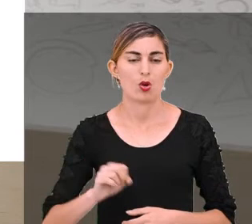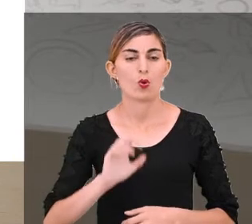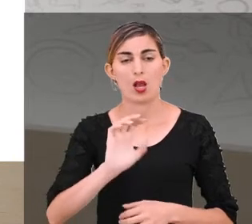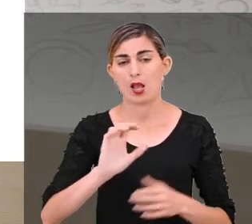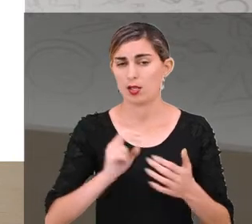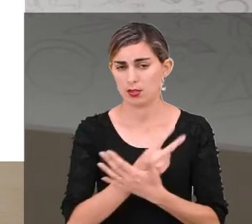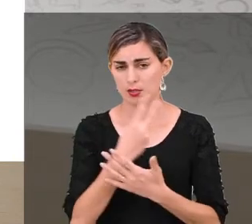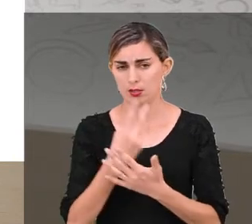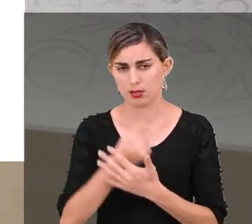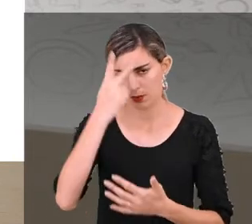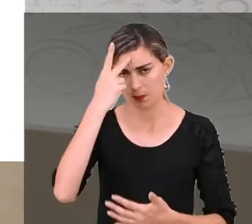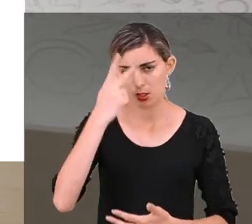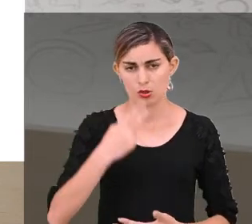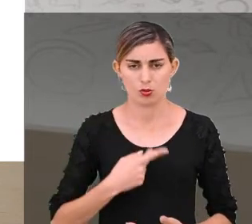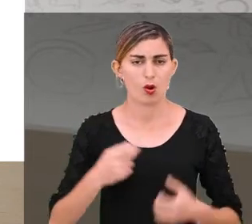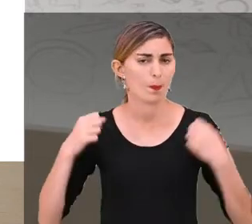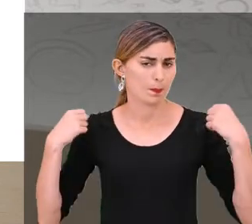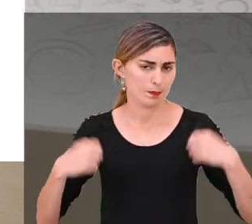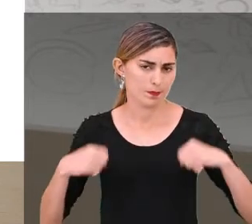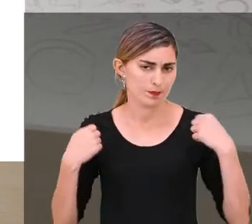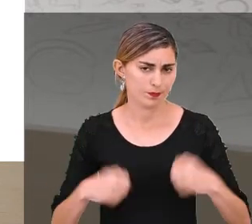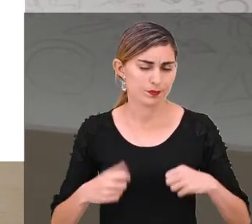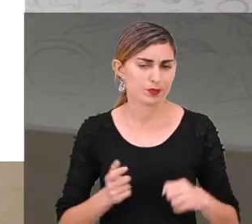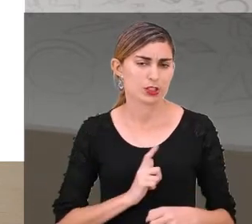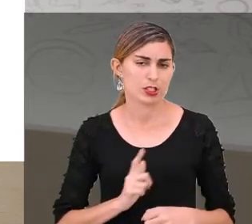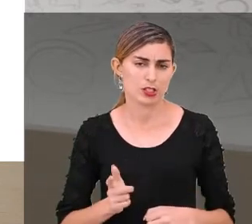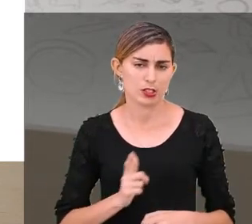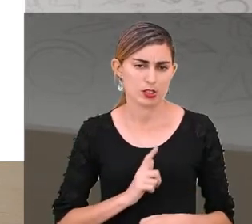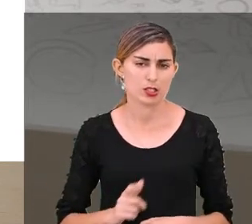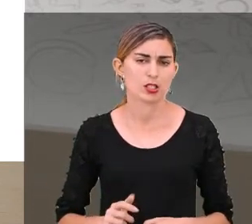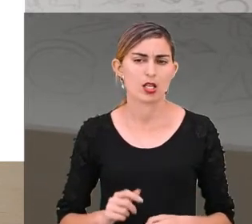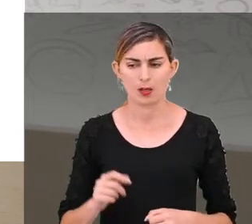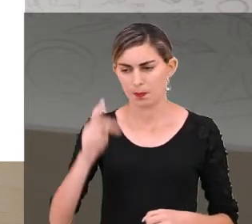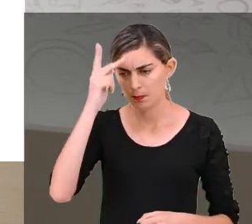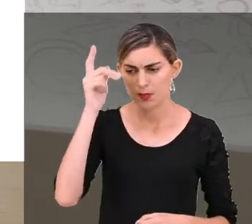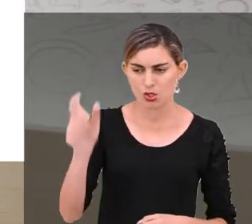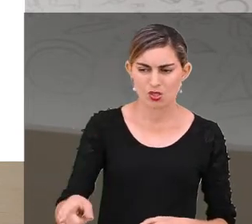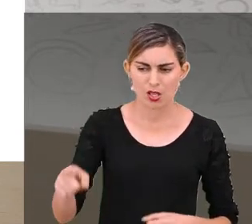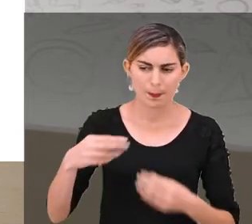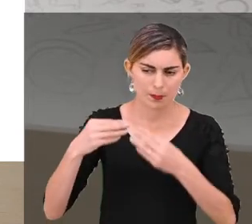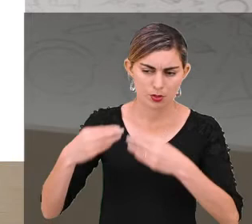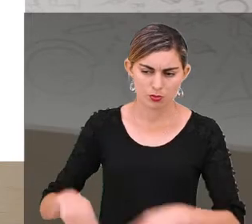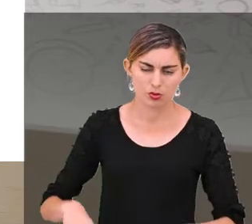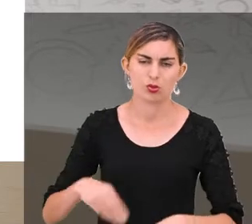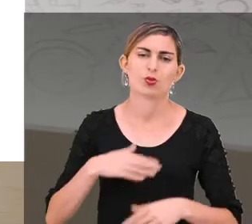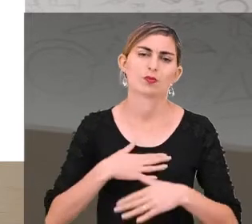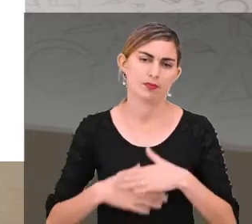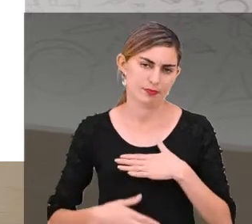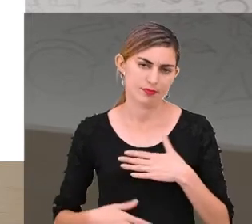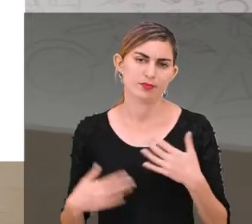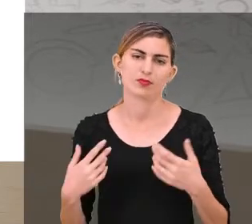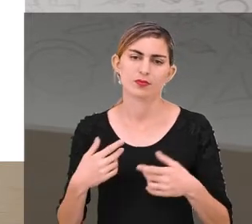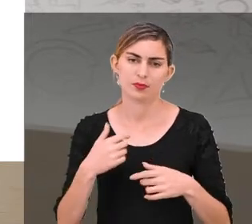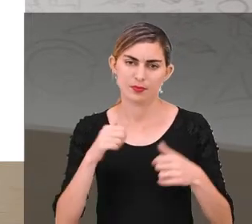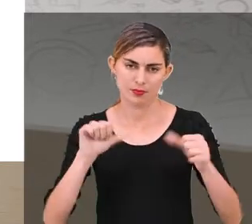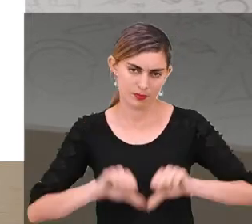os acidentes pessoais, eles precisam ter um acidentado, eles dependem de ter um